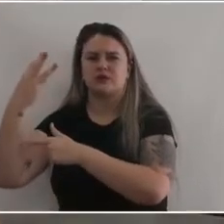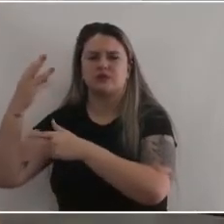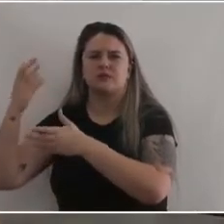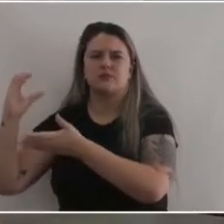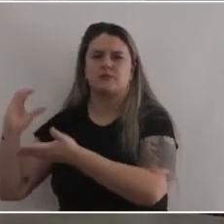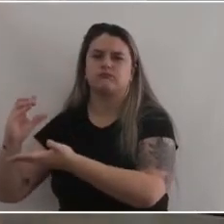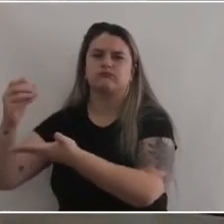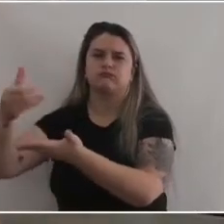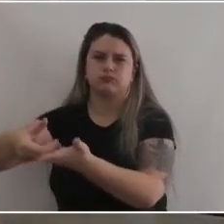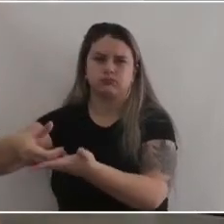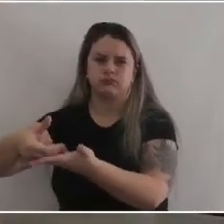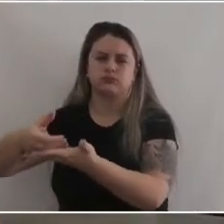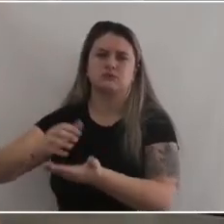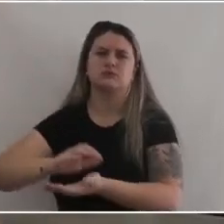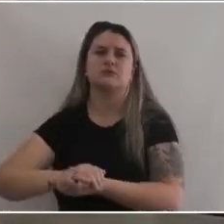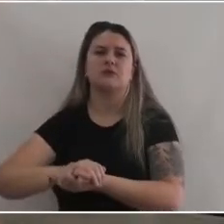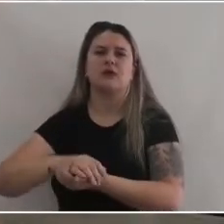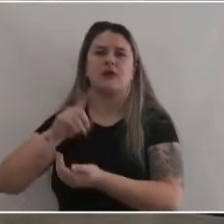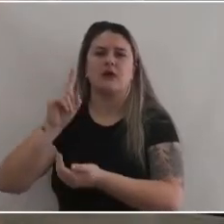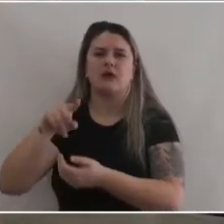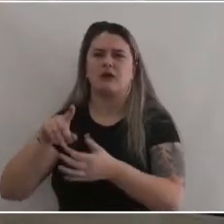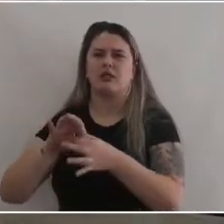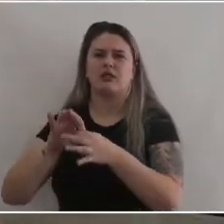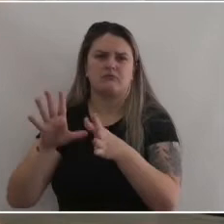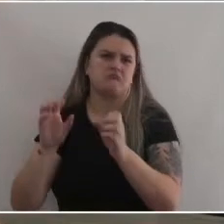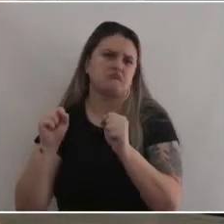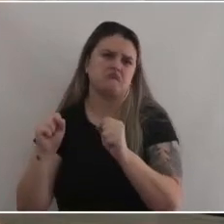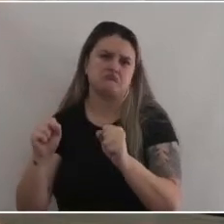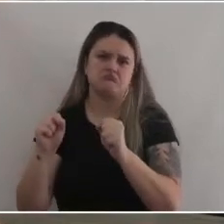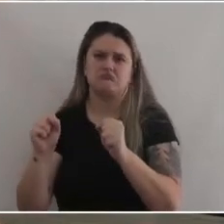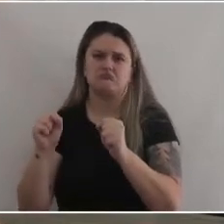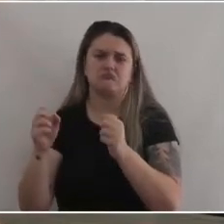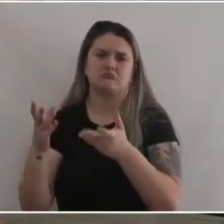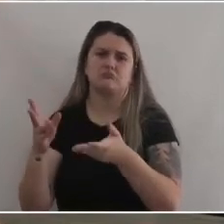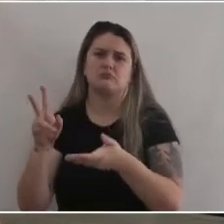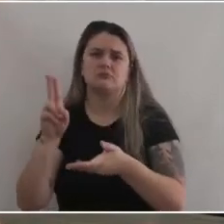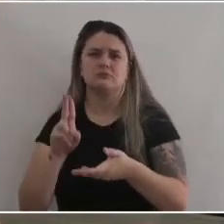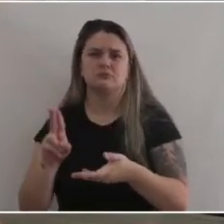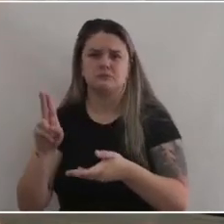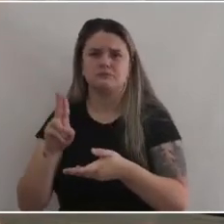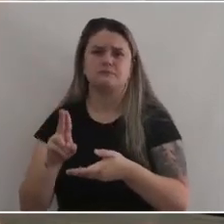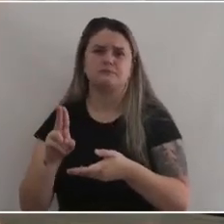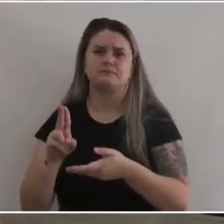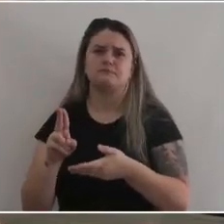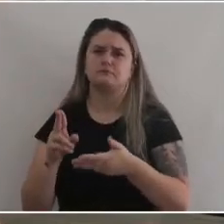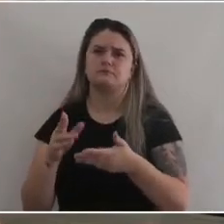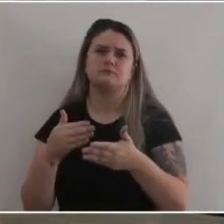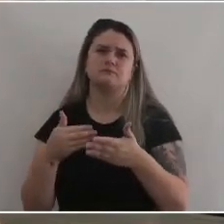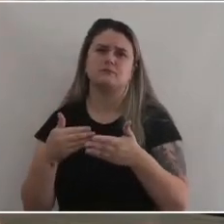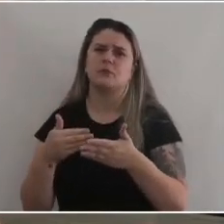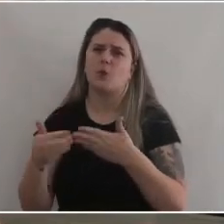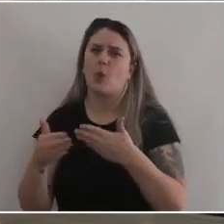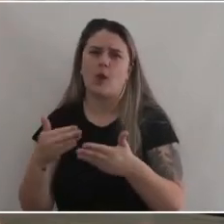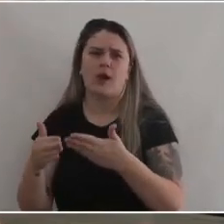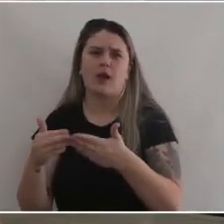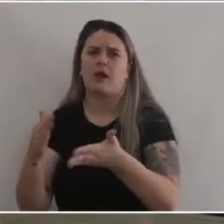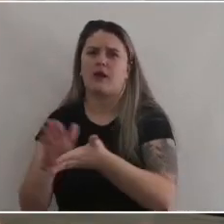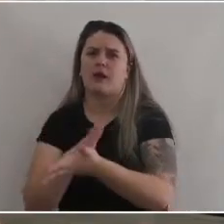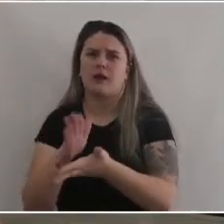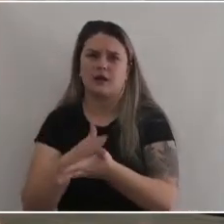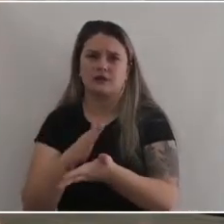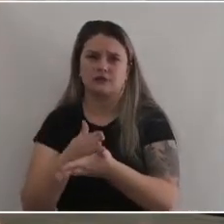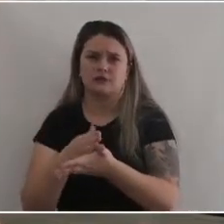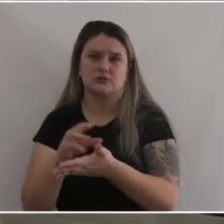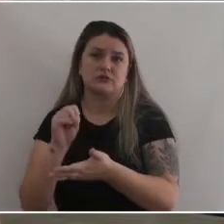é utilizada. É uma fonte livre, poderia ser usado em qualquer gasto, necessidade